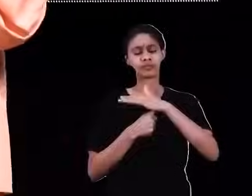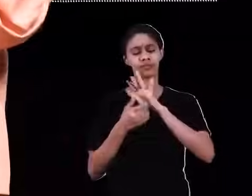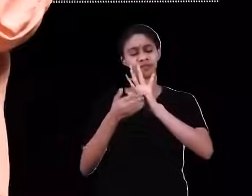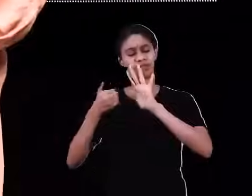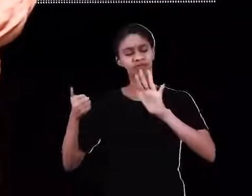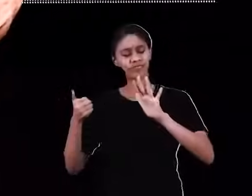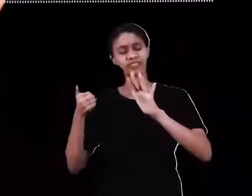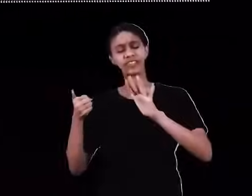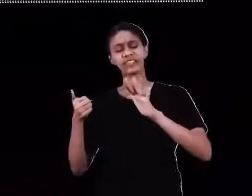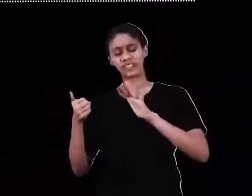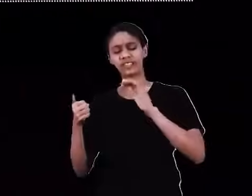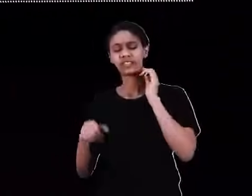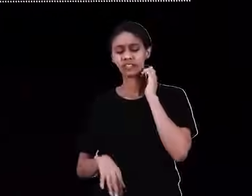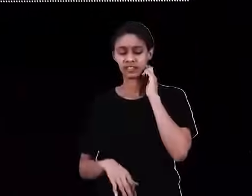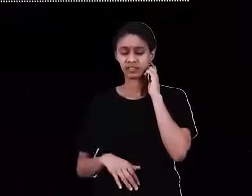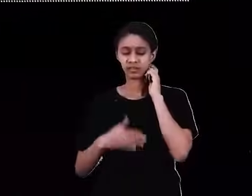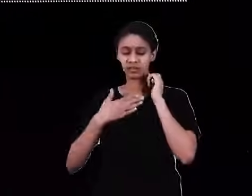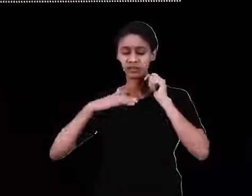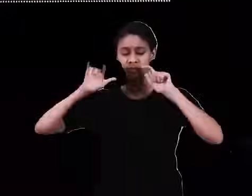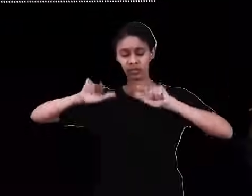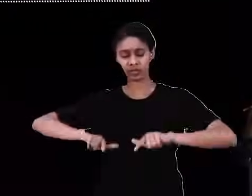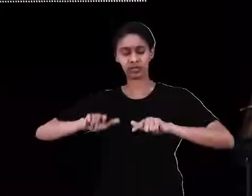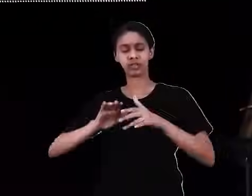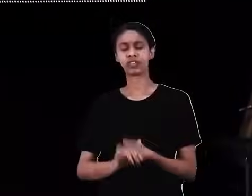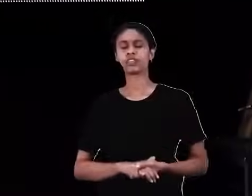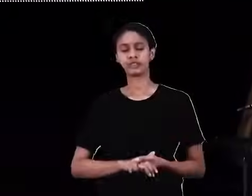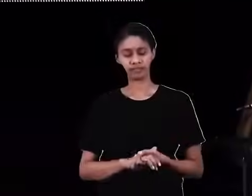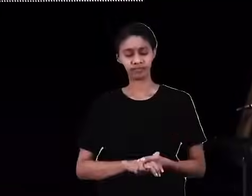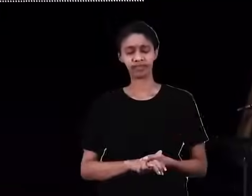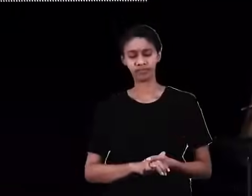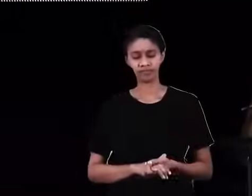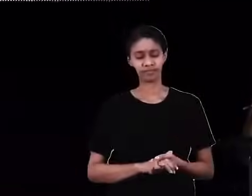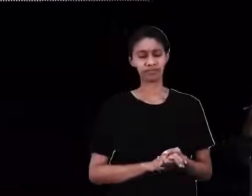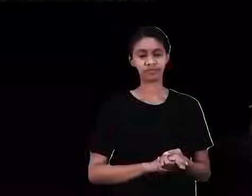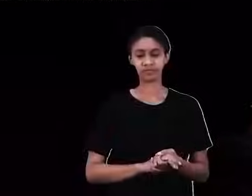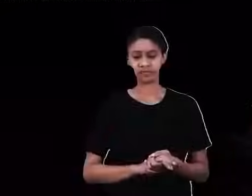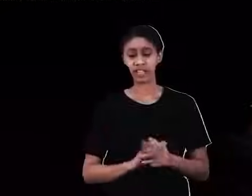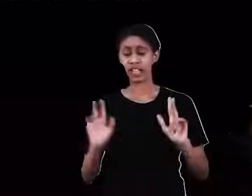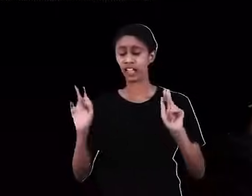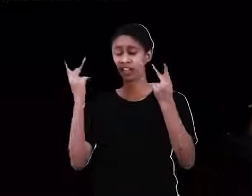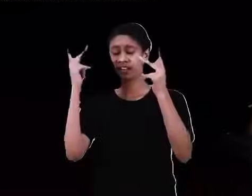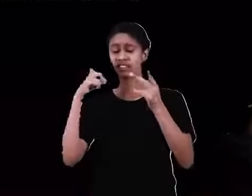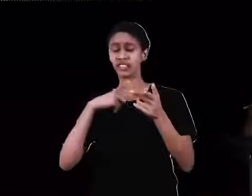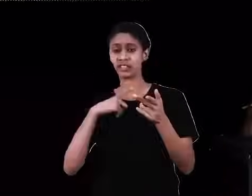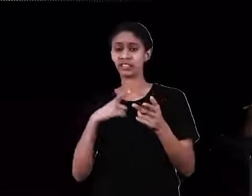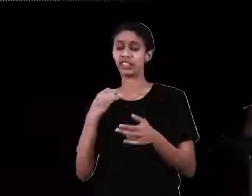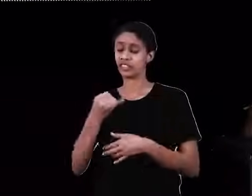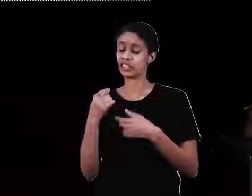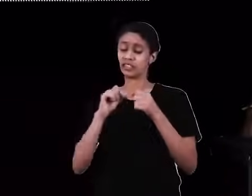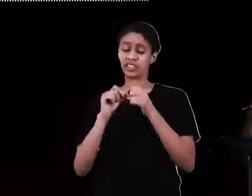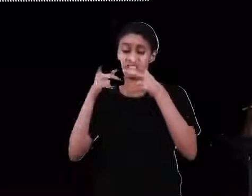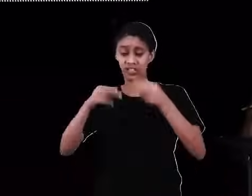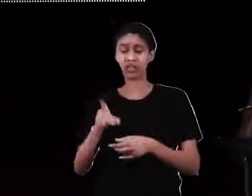o meu trono, se é que vocês entendem, a herança que eu tinha. E se eu tivesse como Davi,